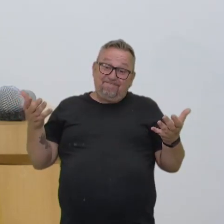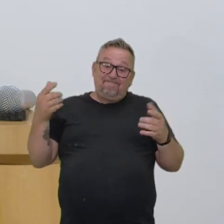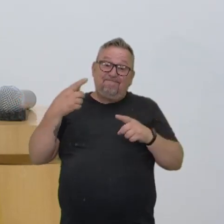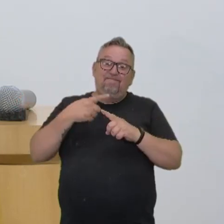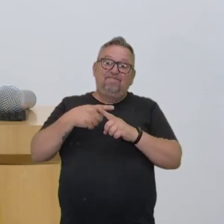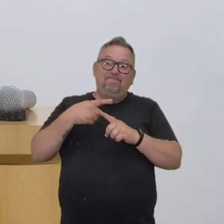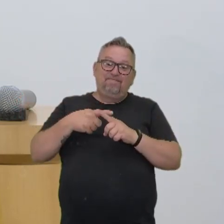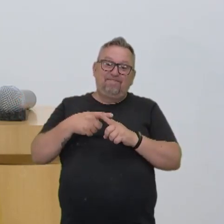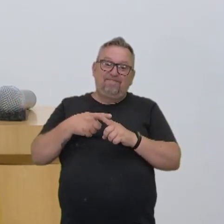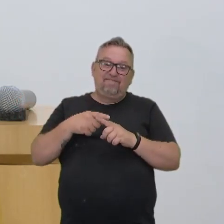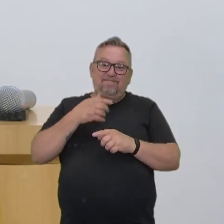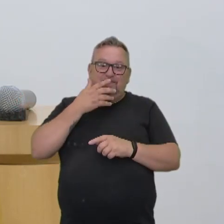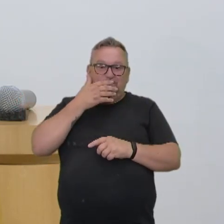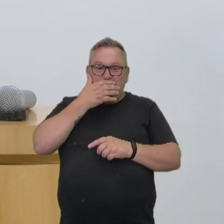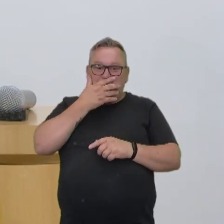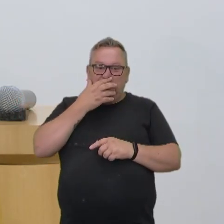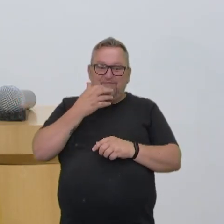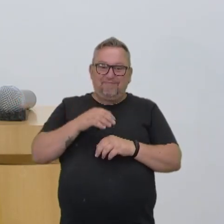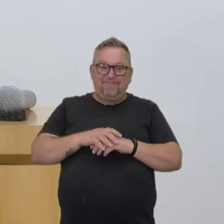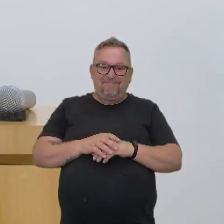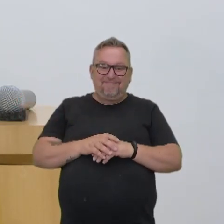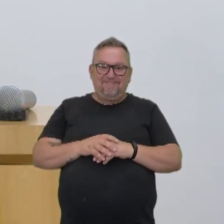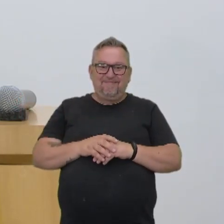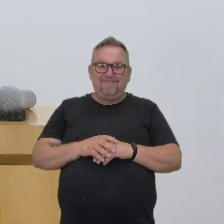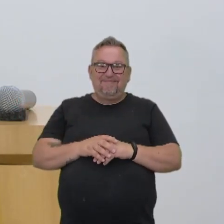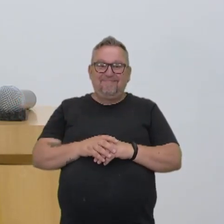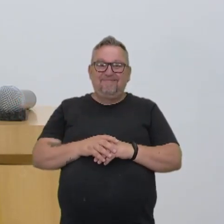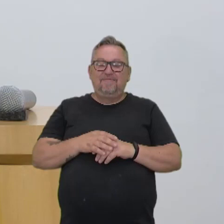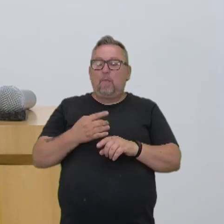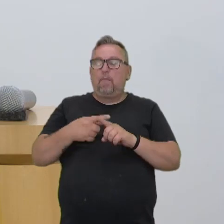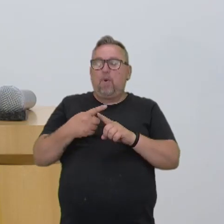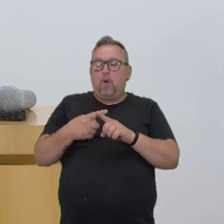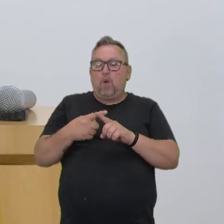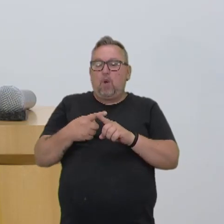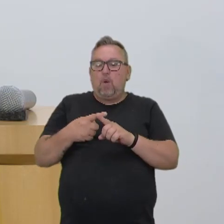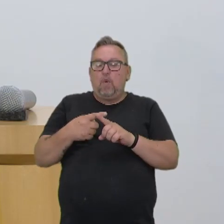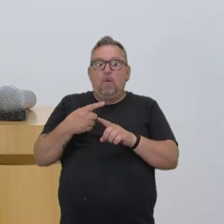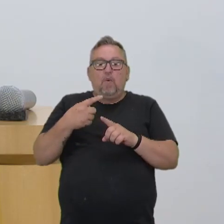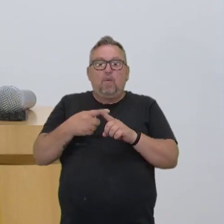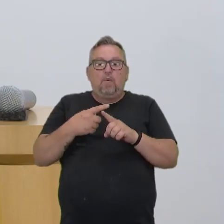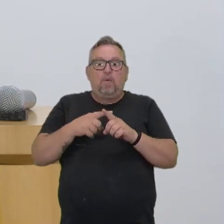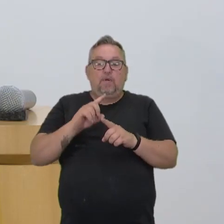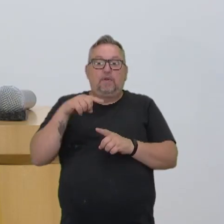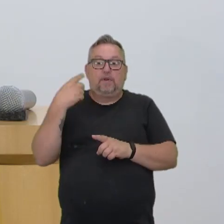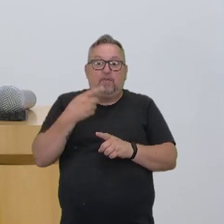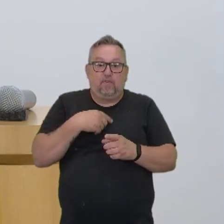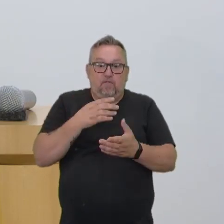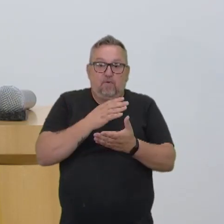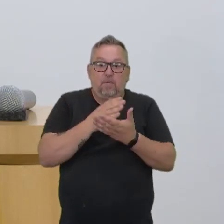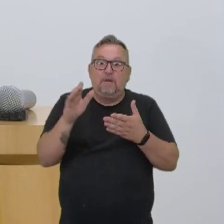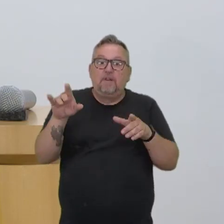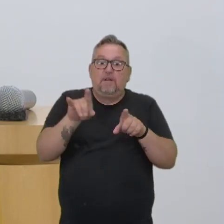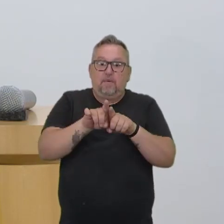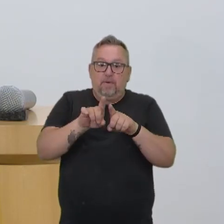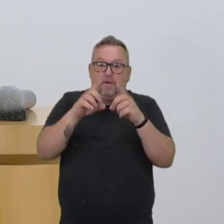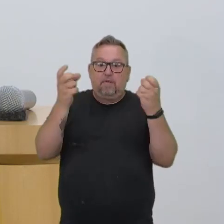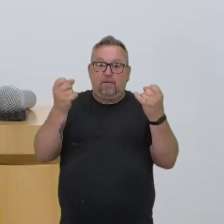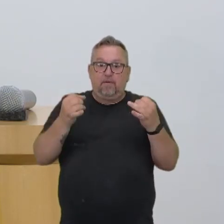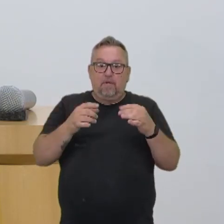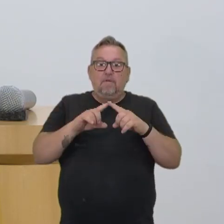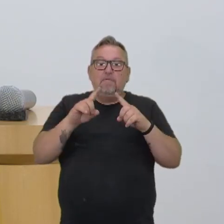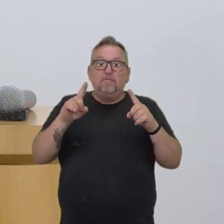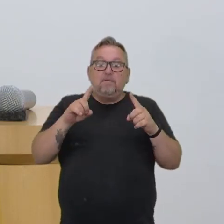quê? Eu adoro, né? Meu português é incrível. Por quê? Por causa que a gente entra aí, como ele mesmo fala, num